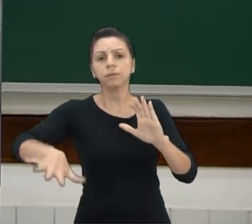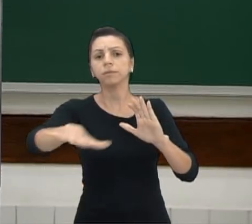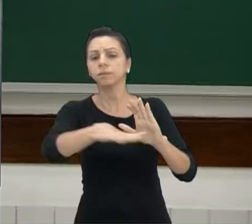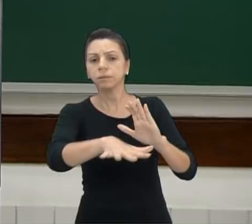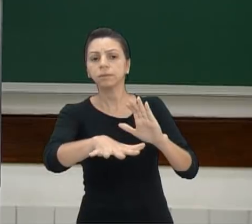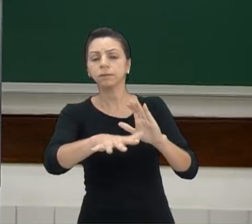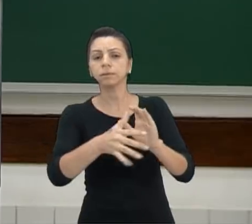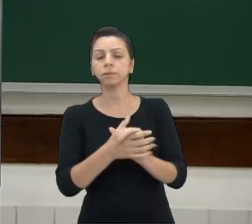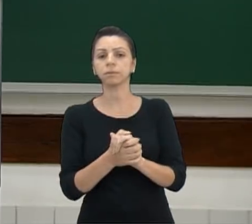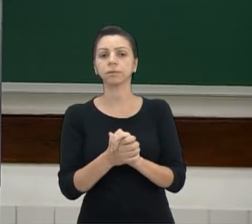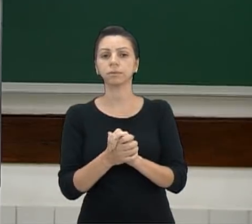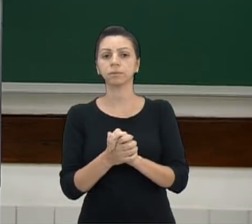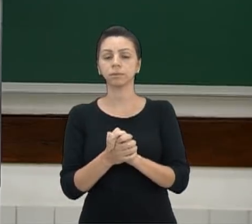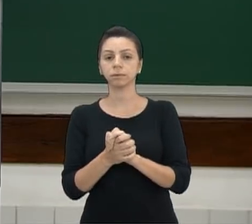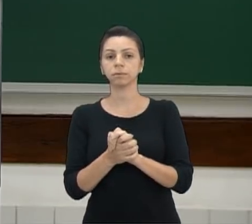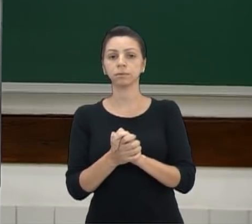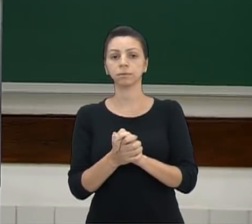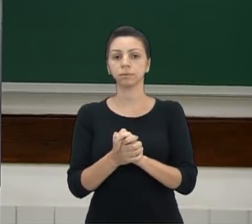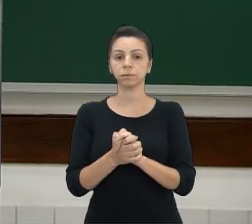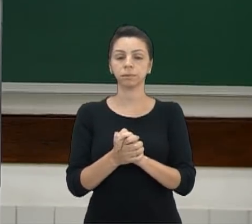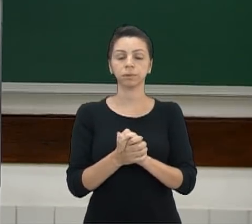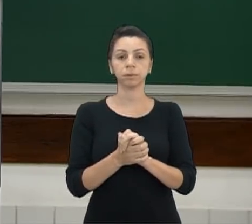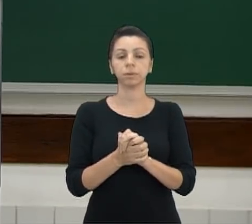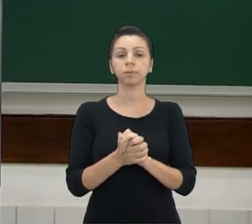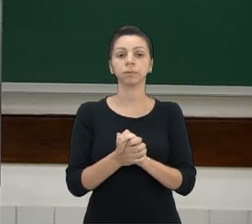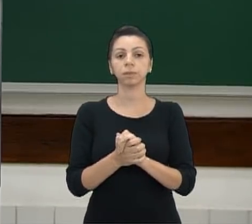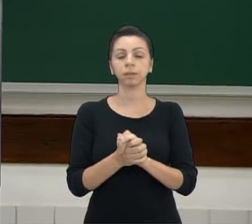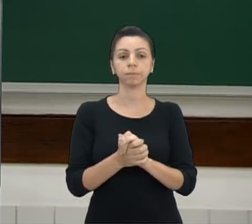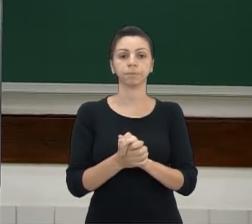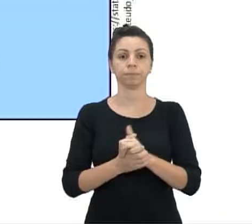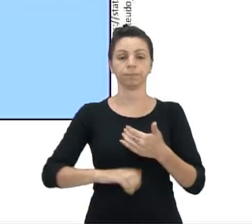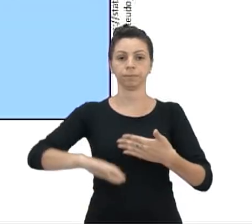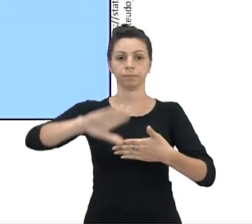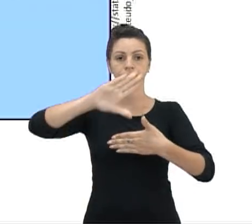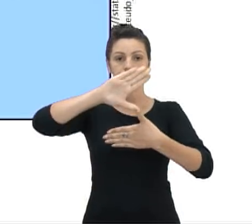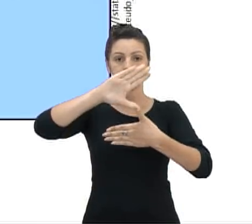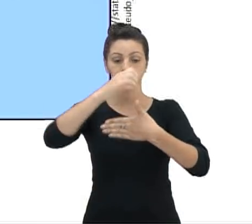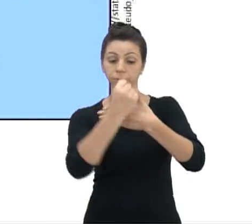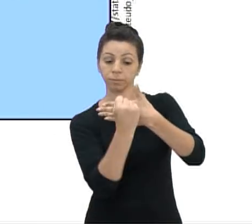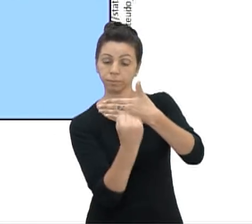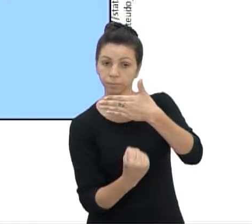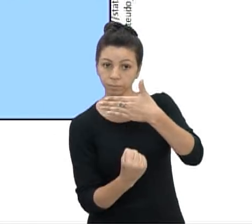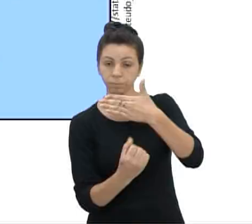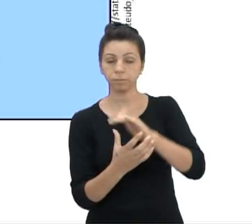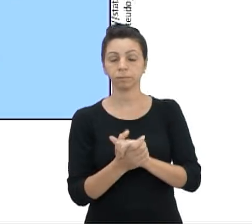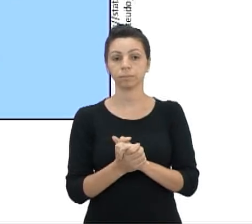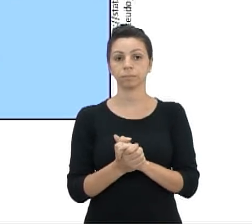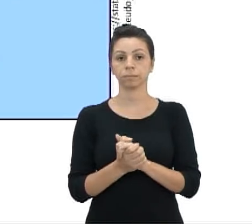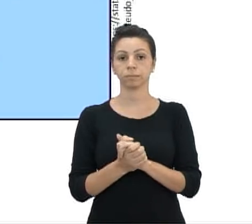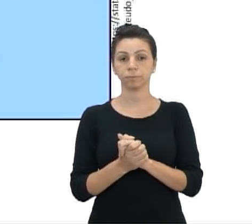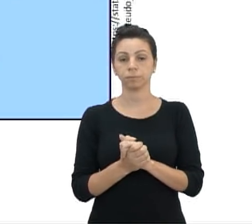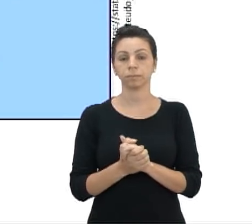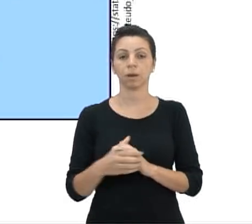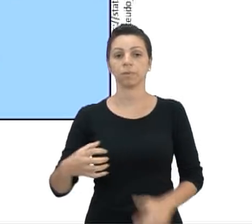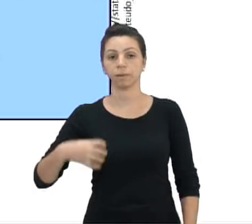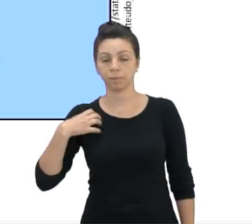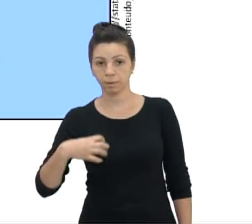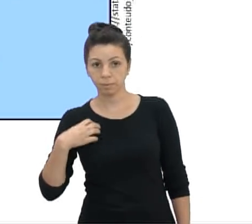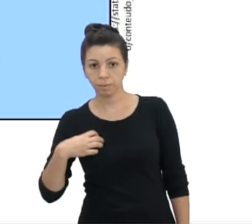região da porção sul do continente americano. Olha lá, ó, nós temos ali Argentina, Paraguai e